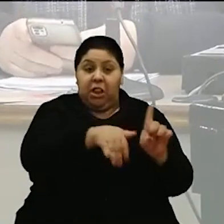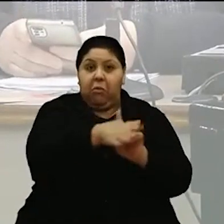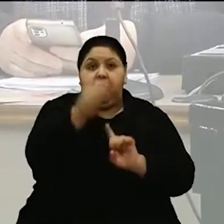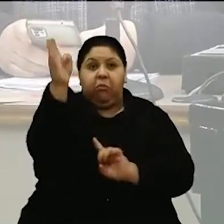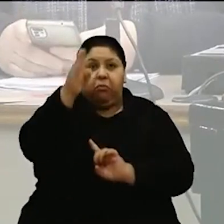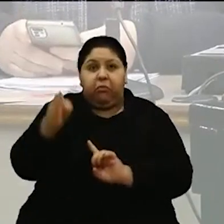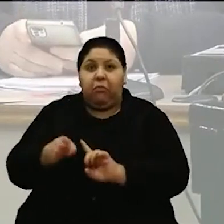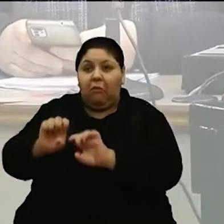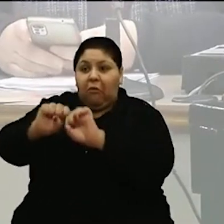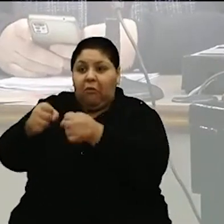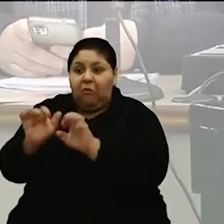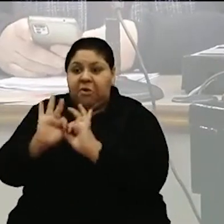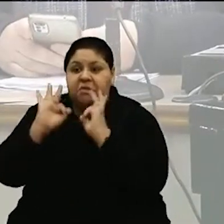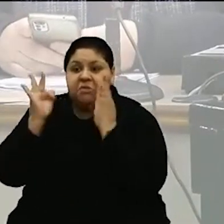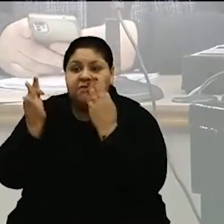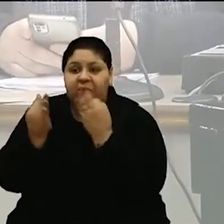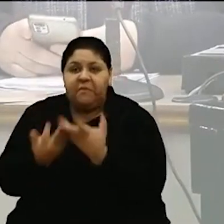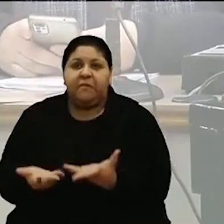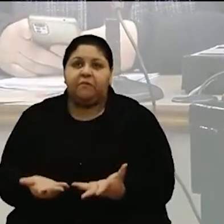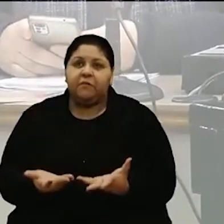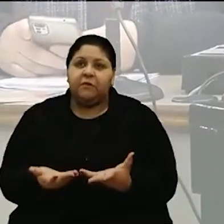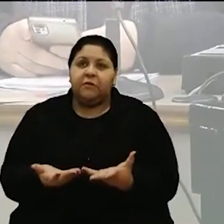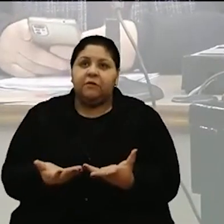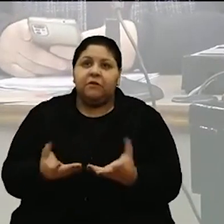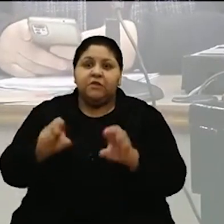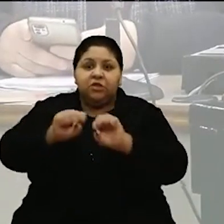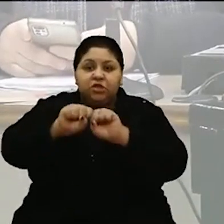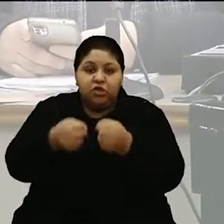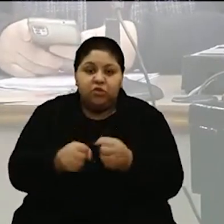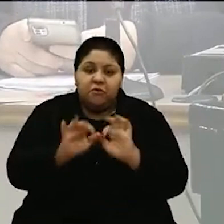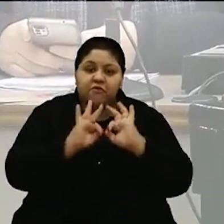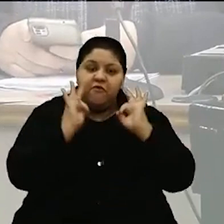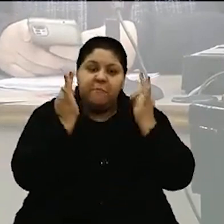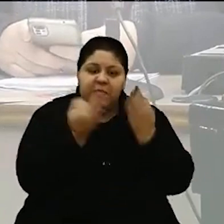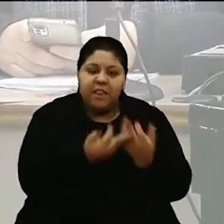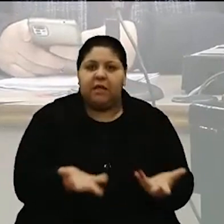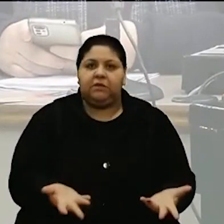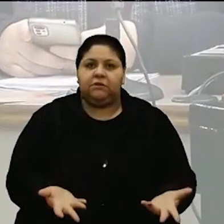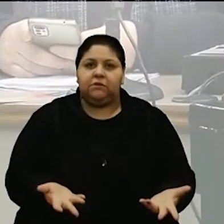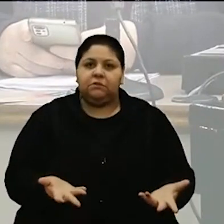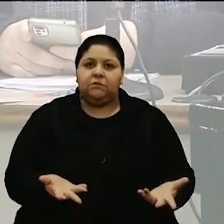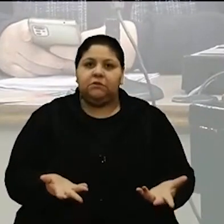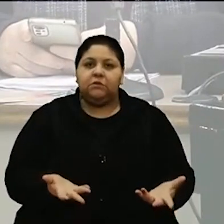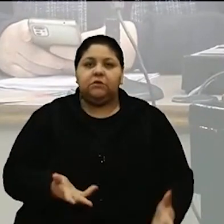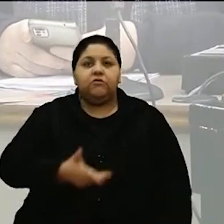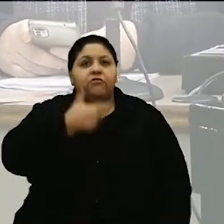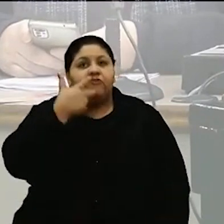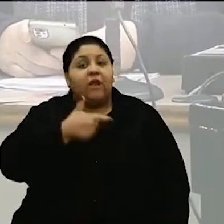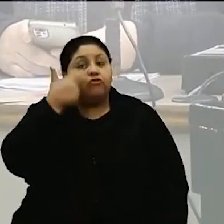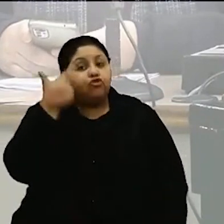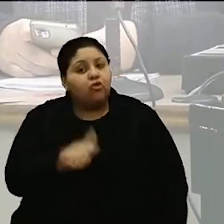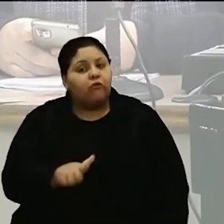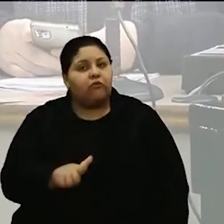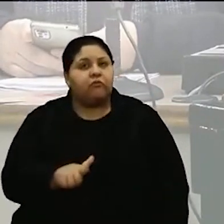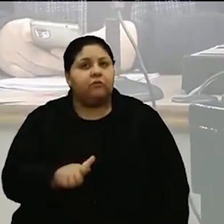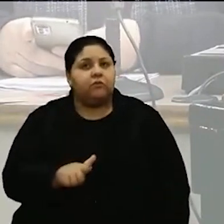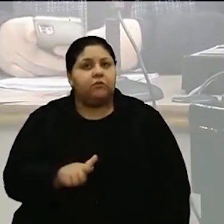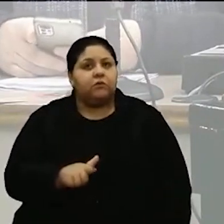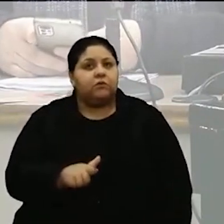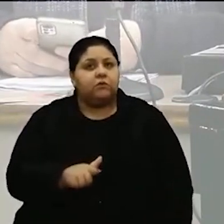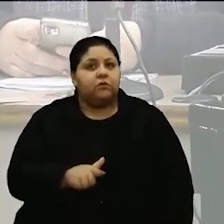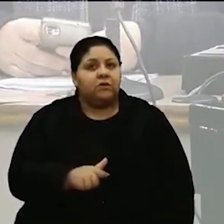destruir famílias. Destruir famílias. Reafirmo o que eu falei antes. Na porta